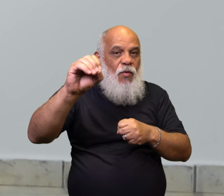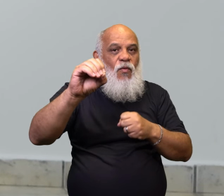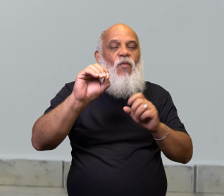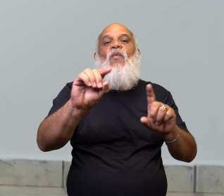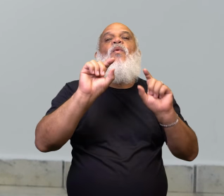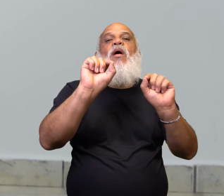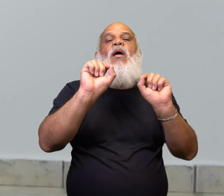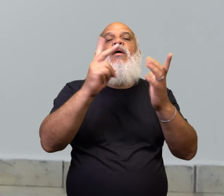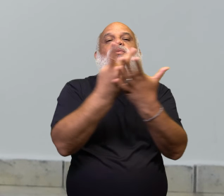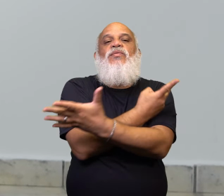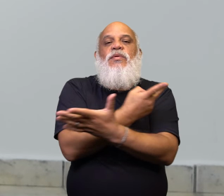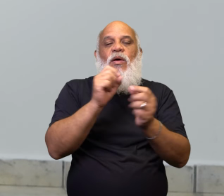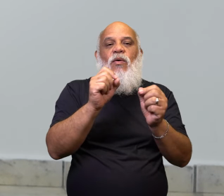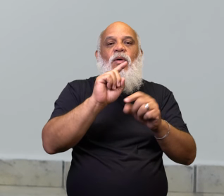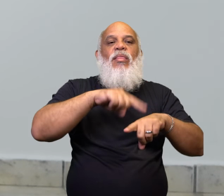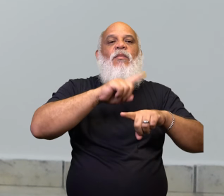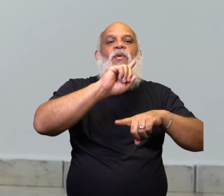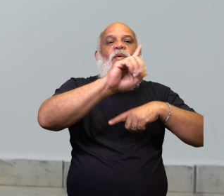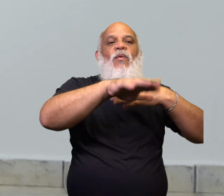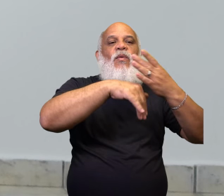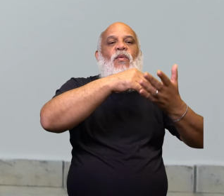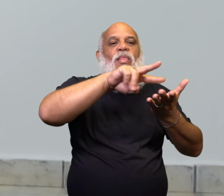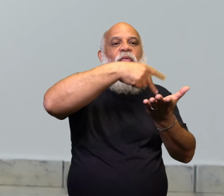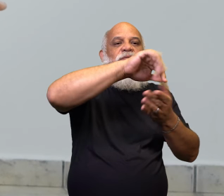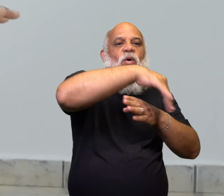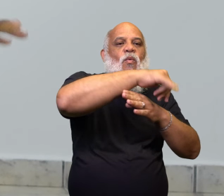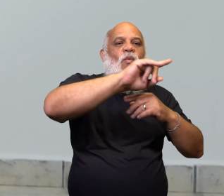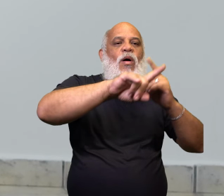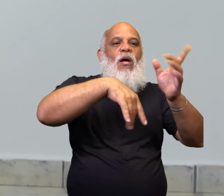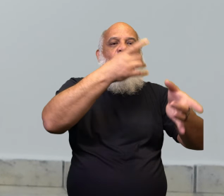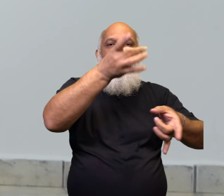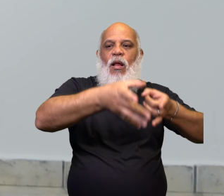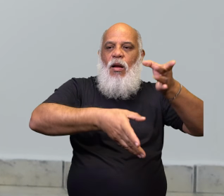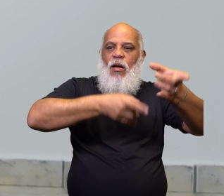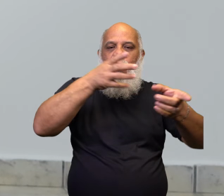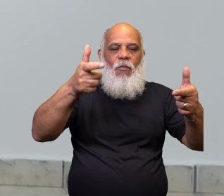ela foi retada. Todo